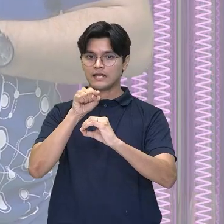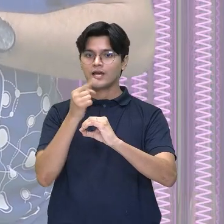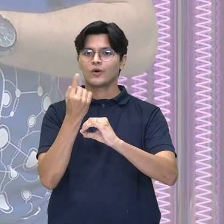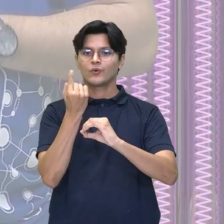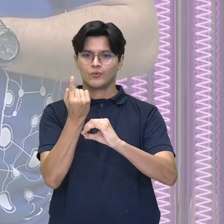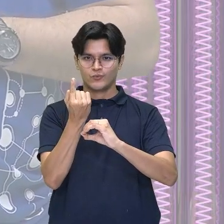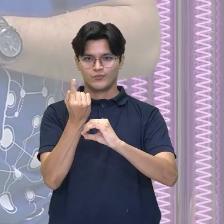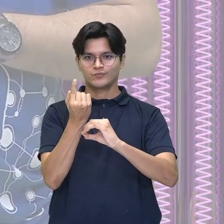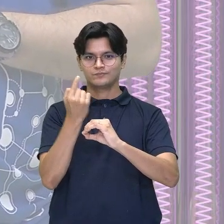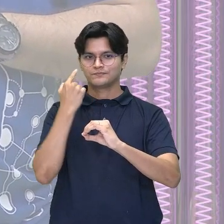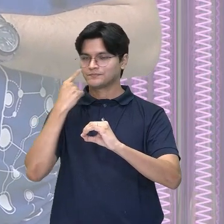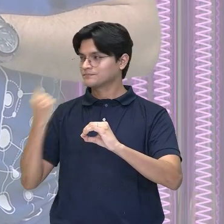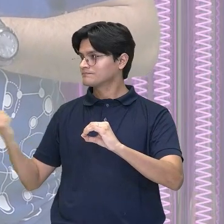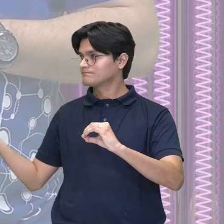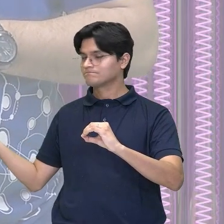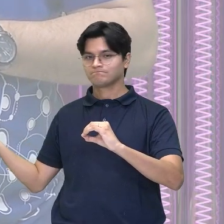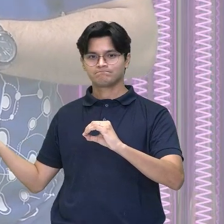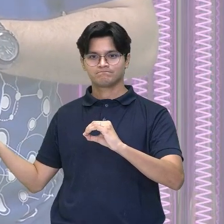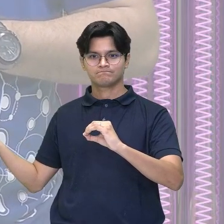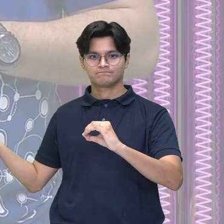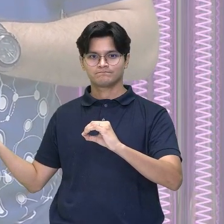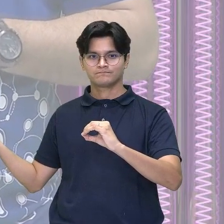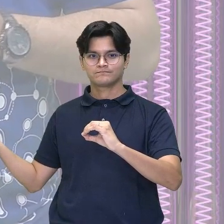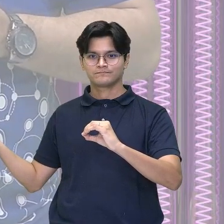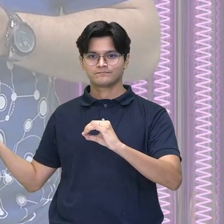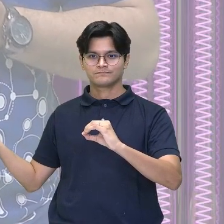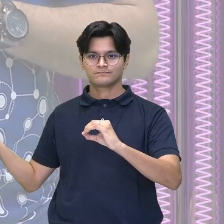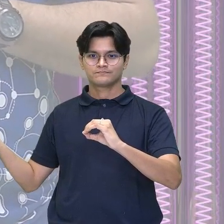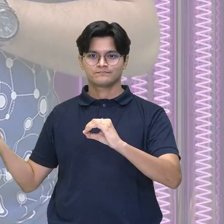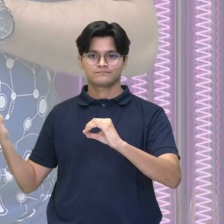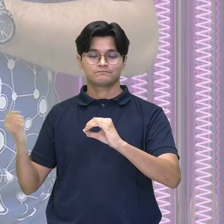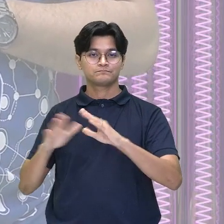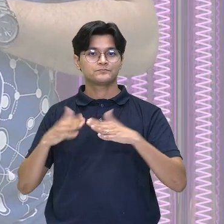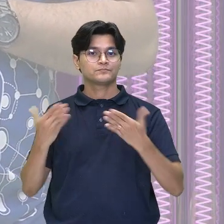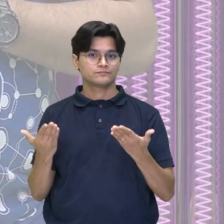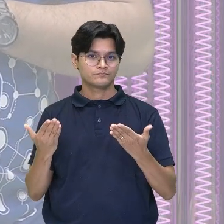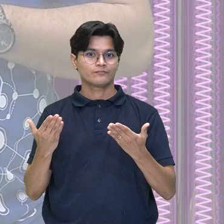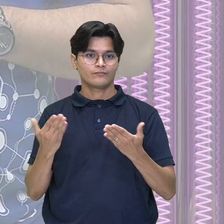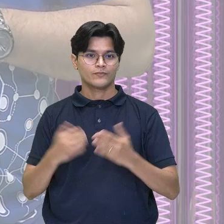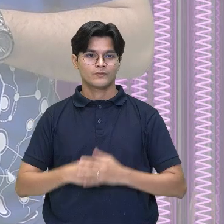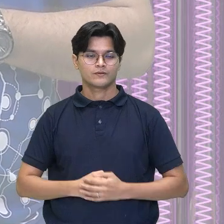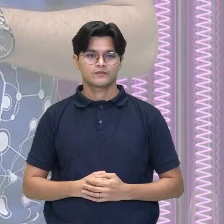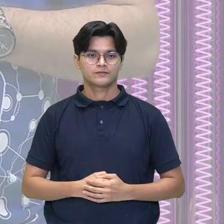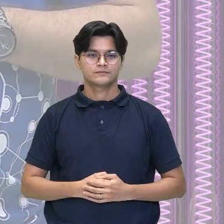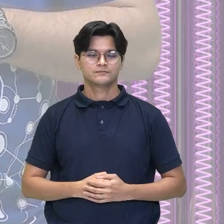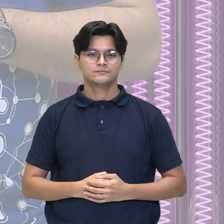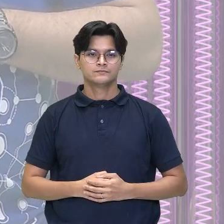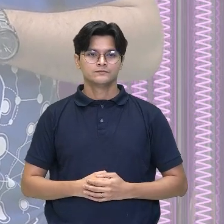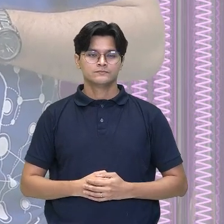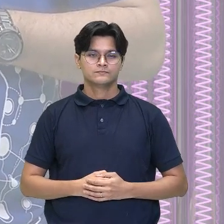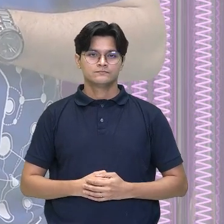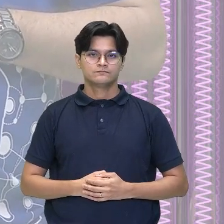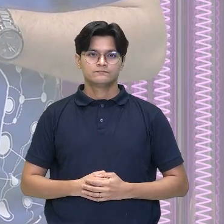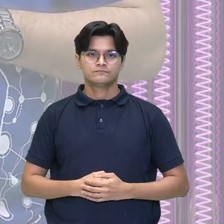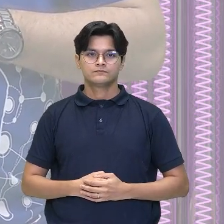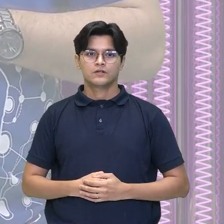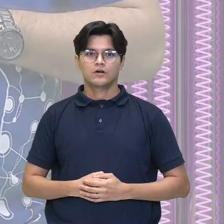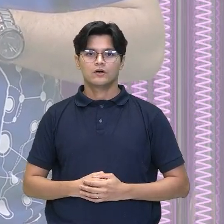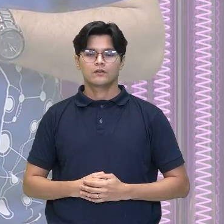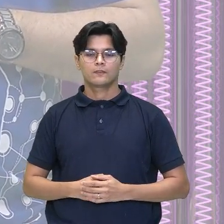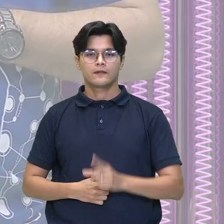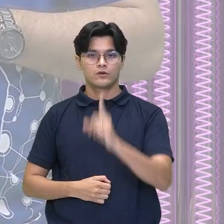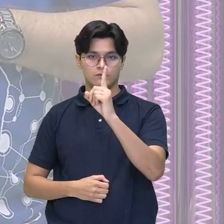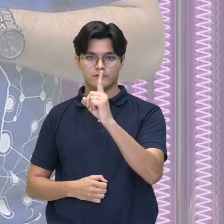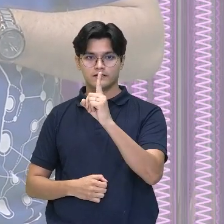1 grau Celsius, como você pode observar aí embaixo, ó, tá vendo ali? Ali do ladinho, nós temos